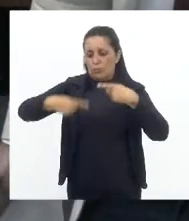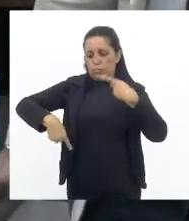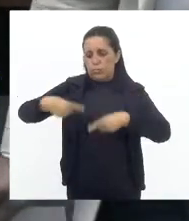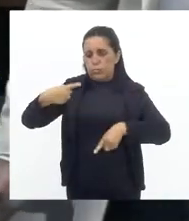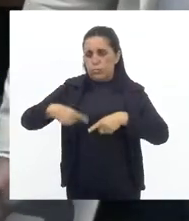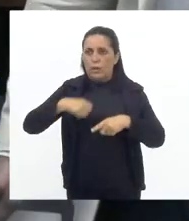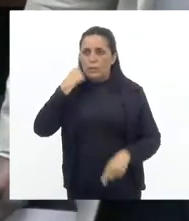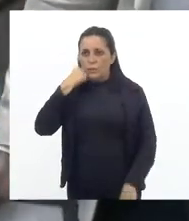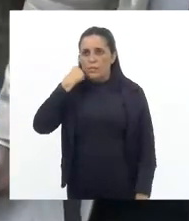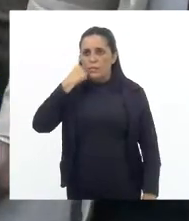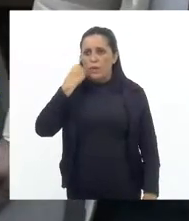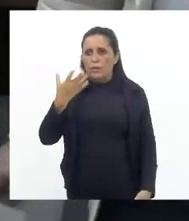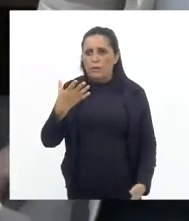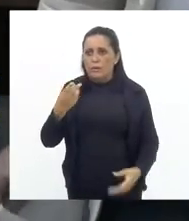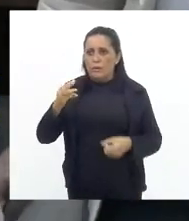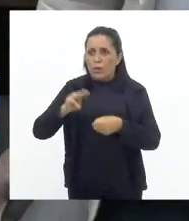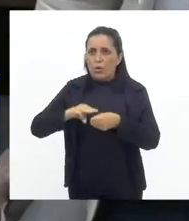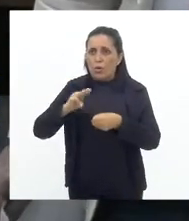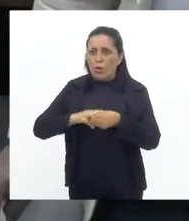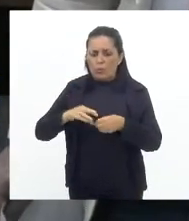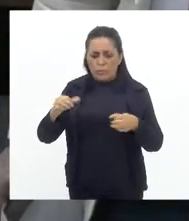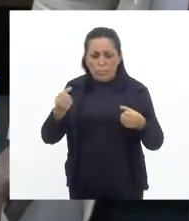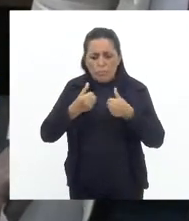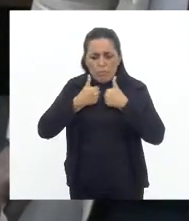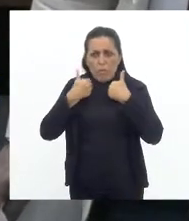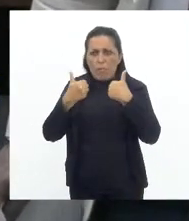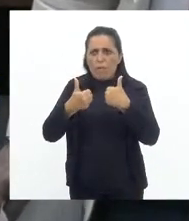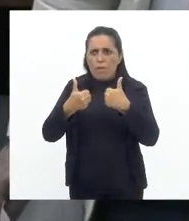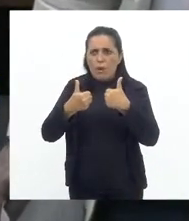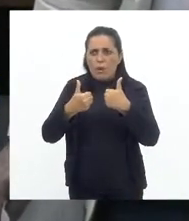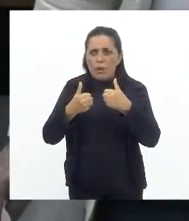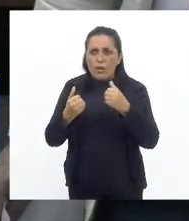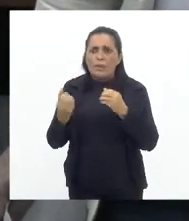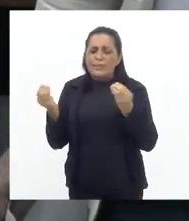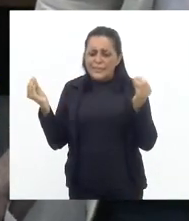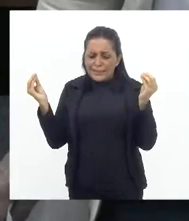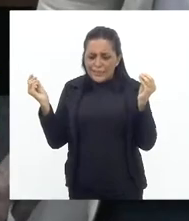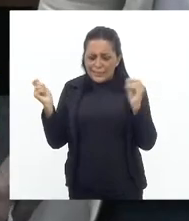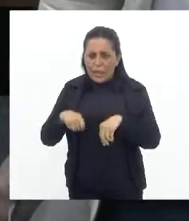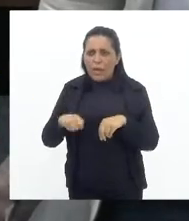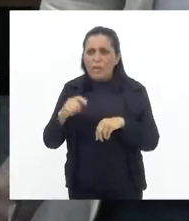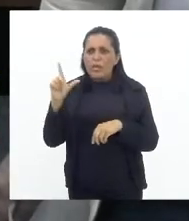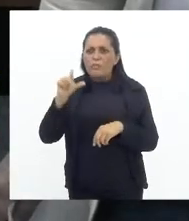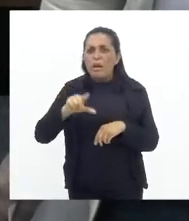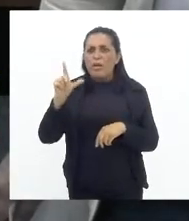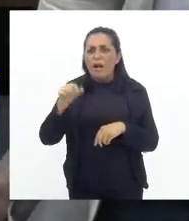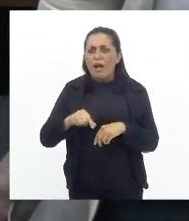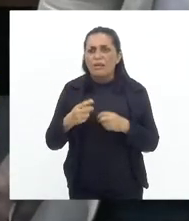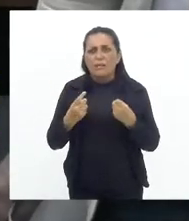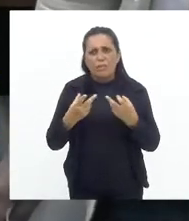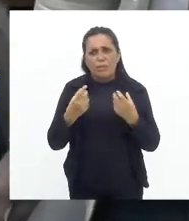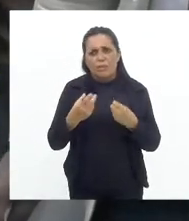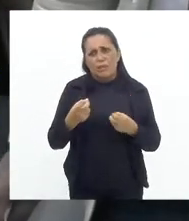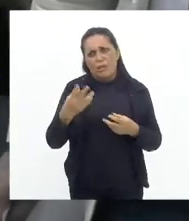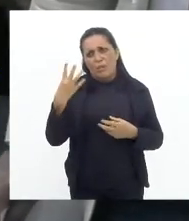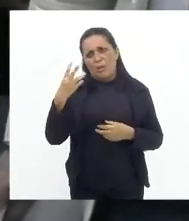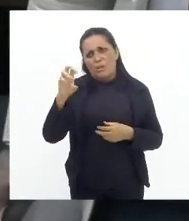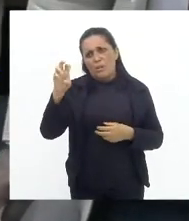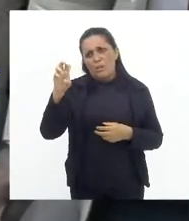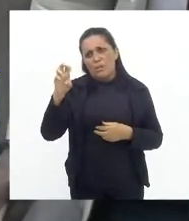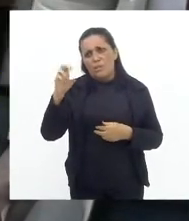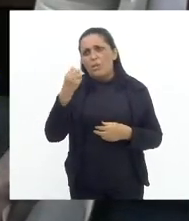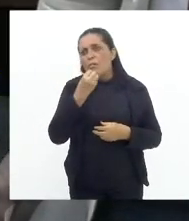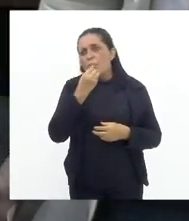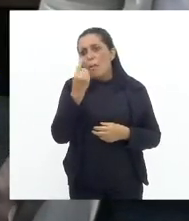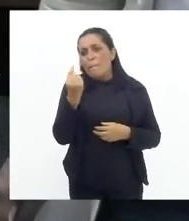disputa ao Senado é uma Kombi muito inteira e cabe todo mundo e barata e o comerciante daria 45 anos faz